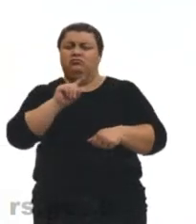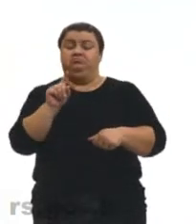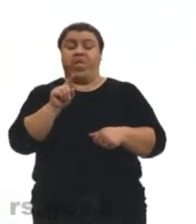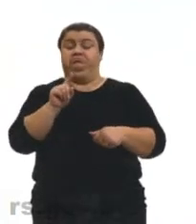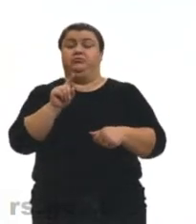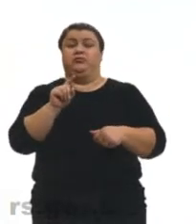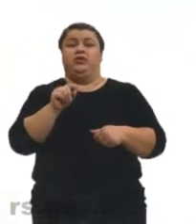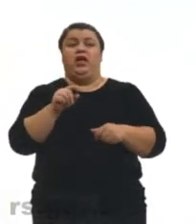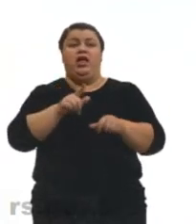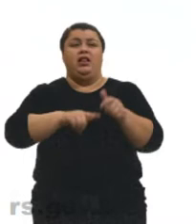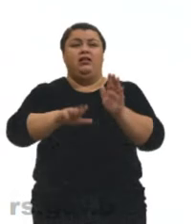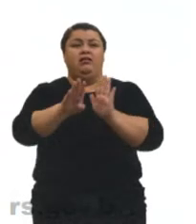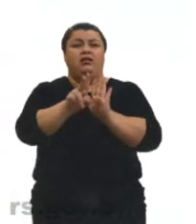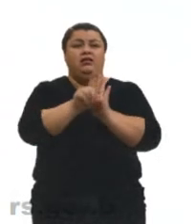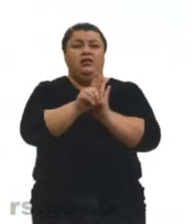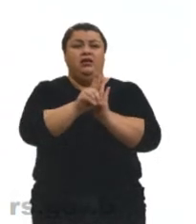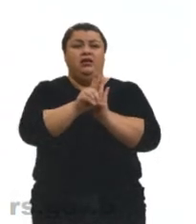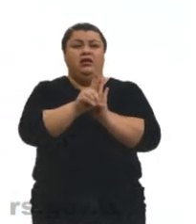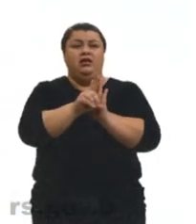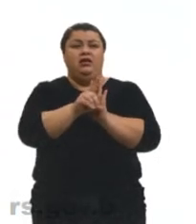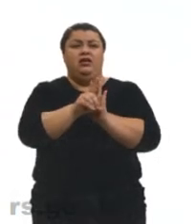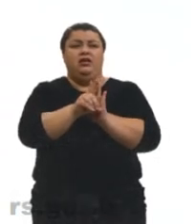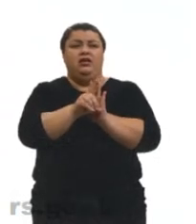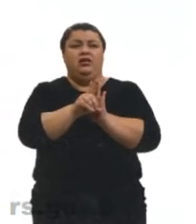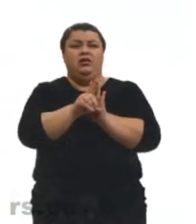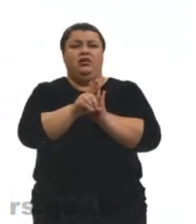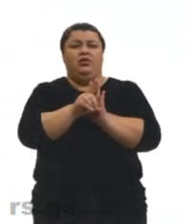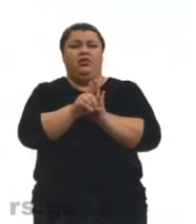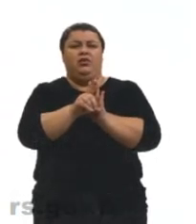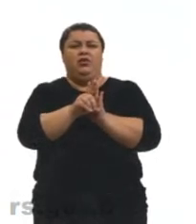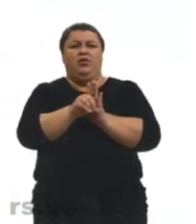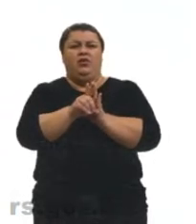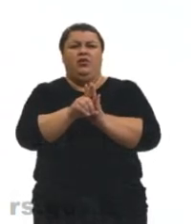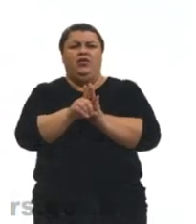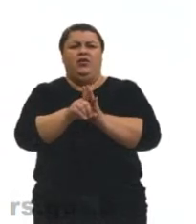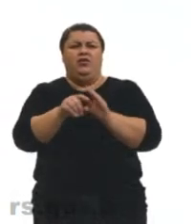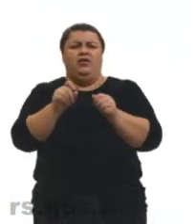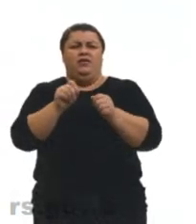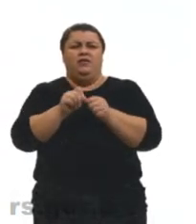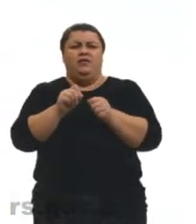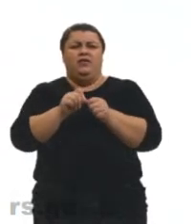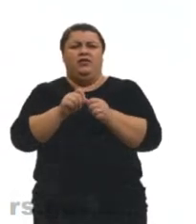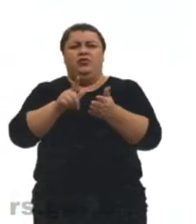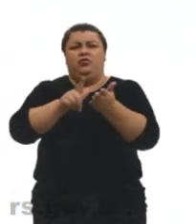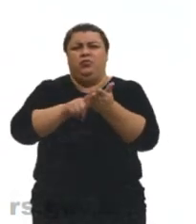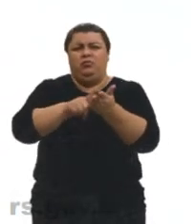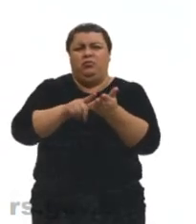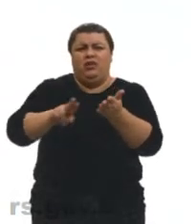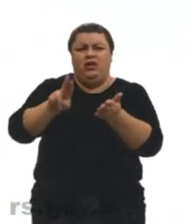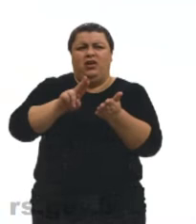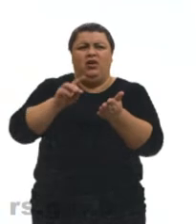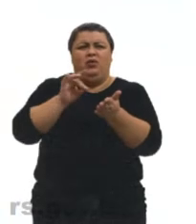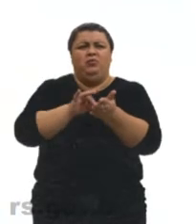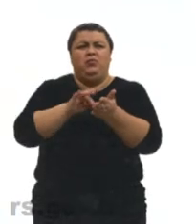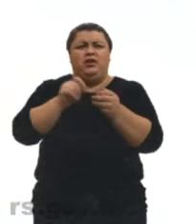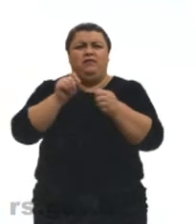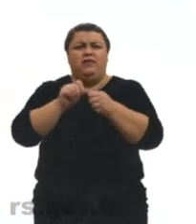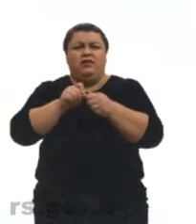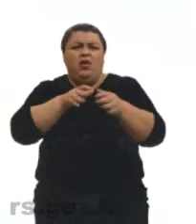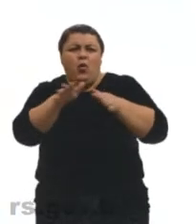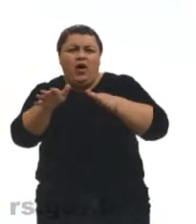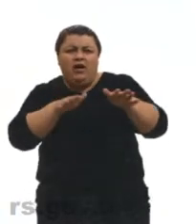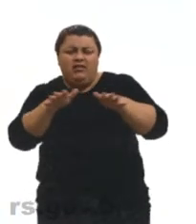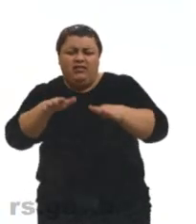questão Alternativa de burocratização do acesso dos espaços expositivos